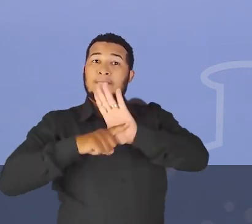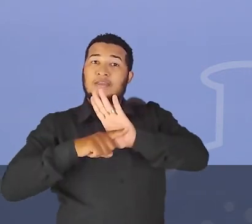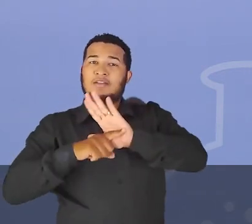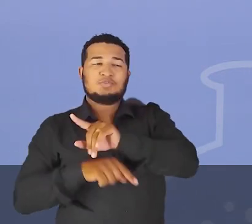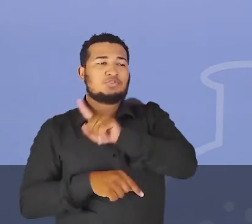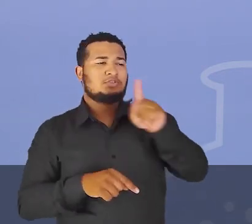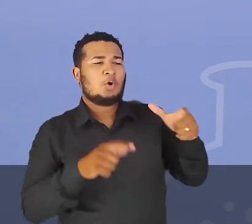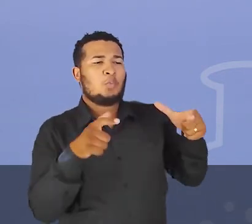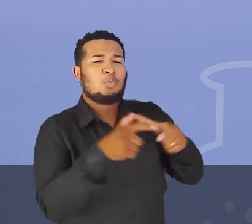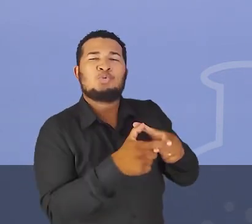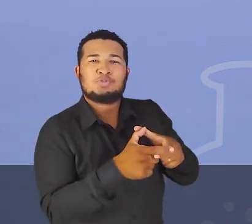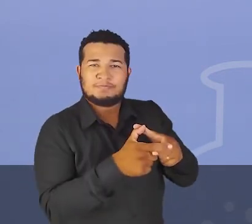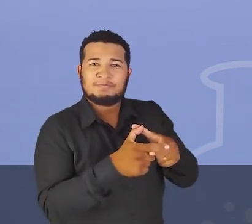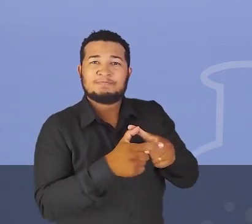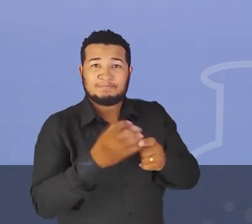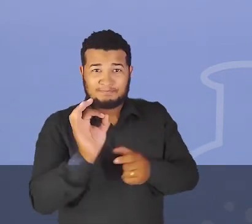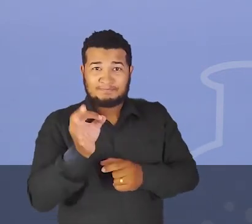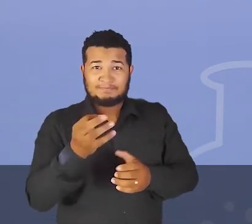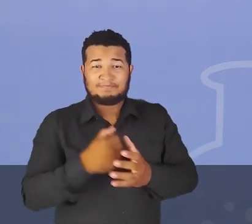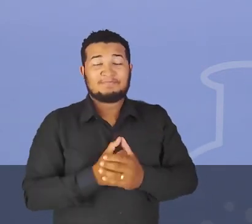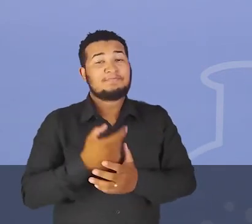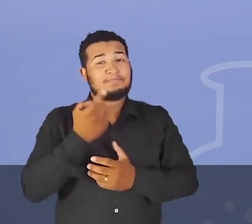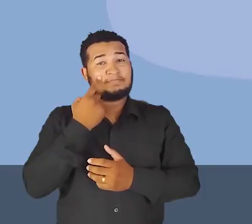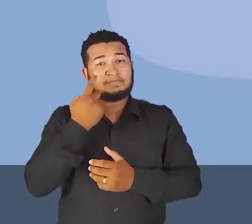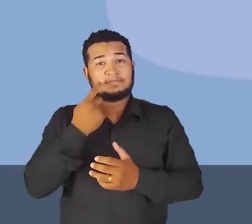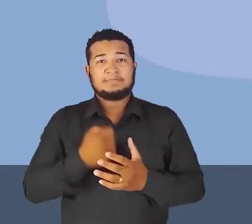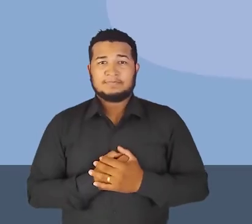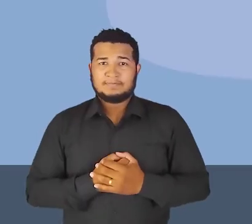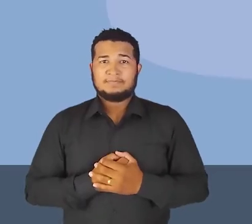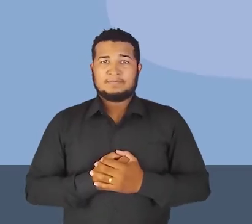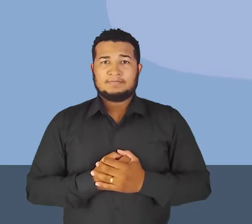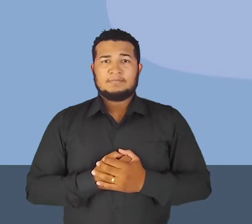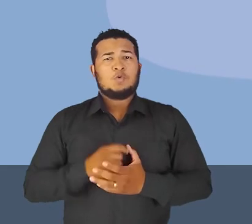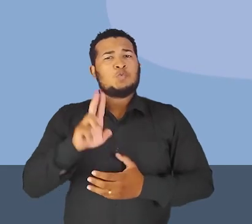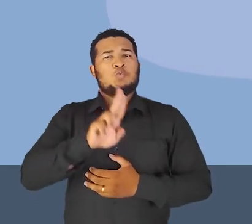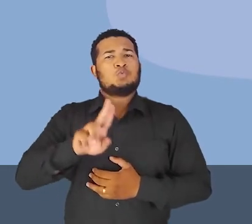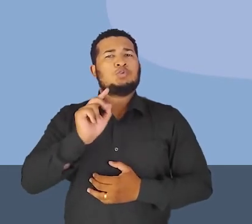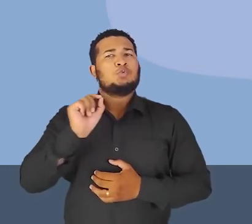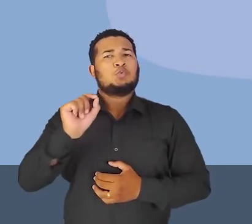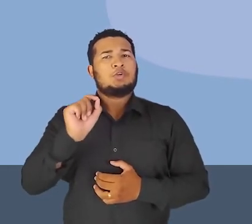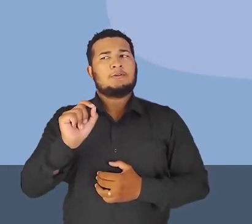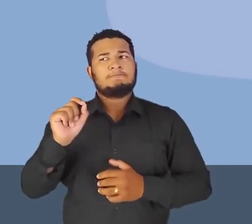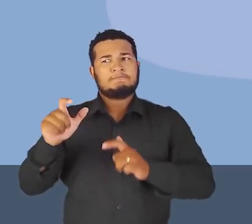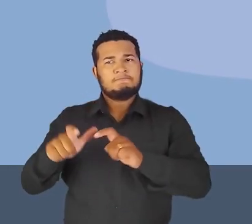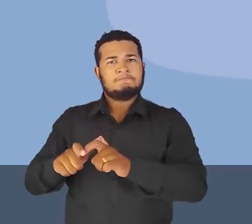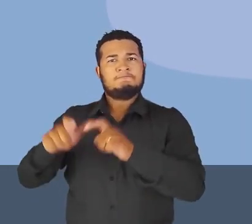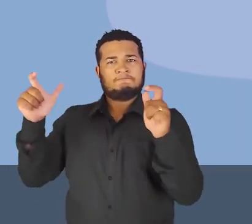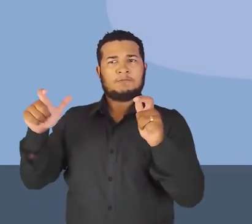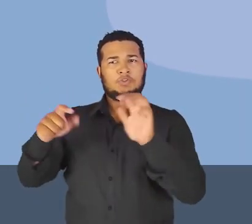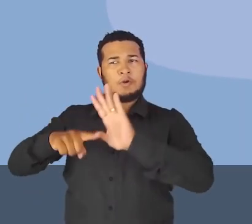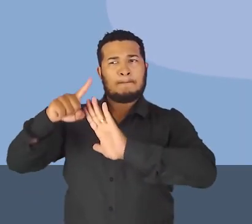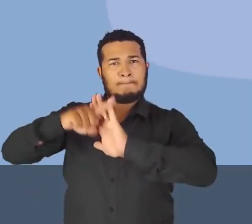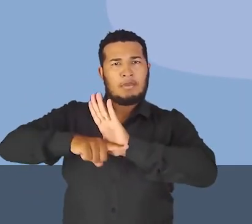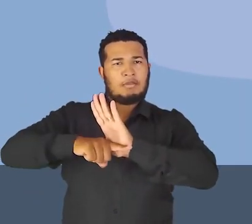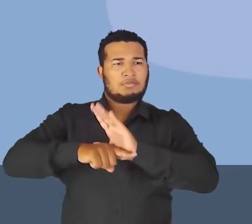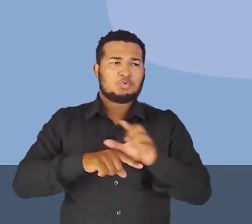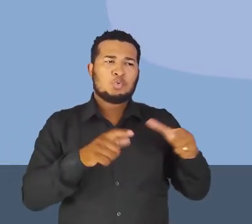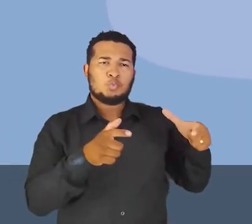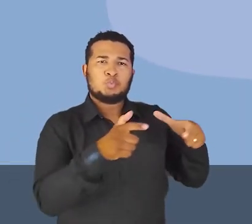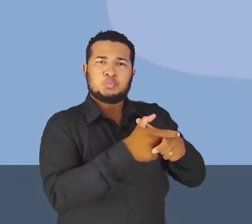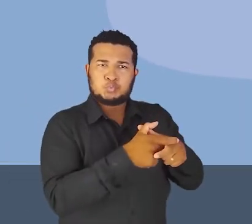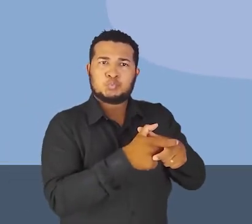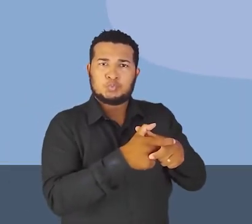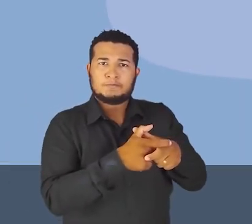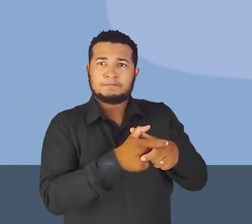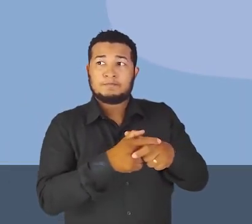menor potencial. A fórmula é essa. Volta no slide. Então, o que eu vou usar? Ó? Maior potencial menos menor potencial.